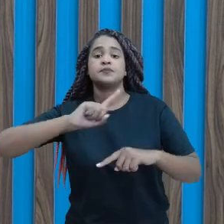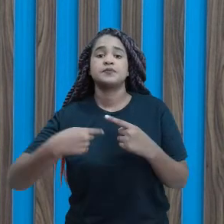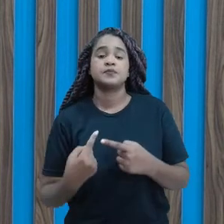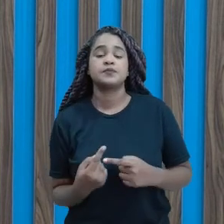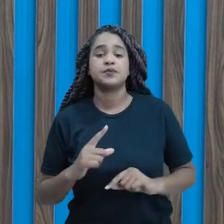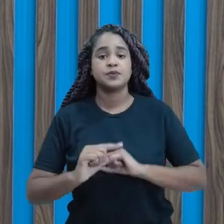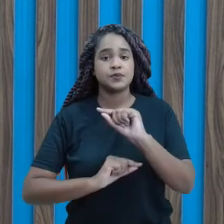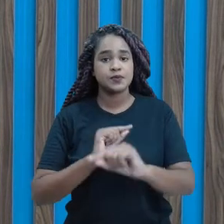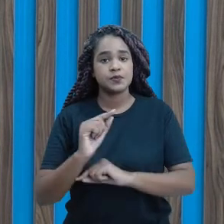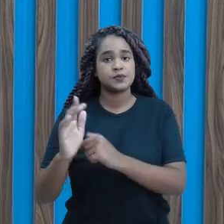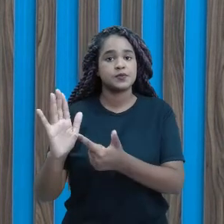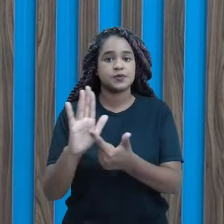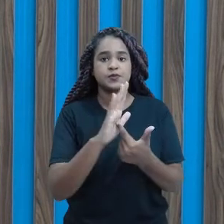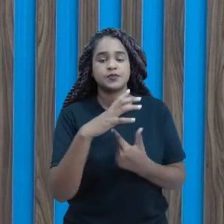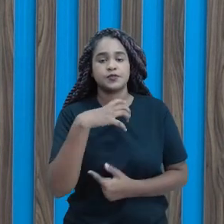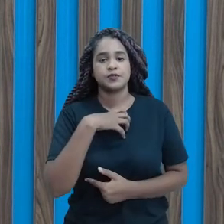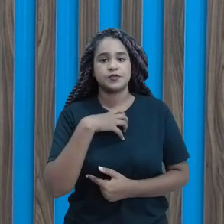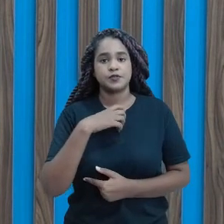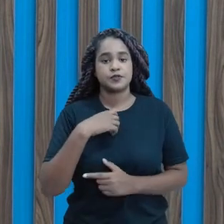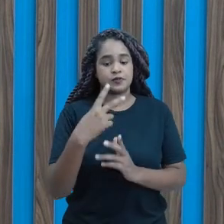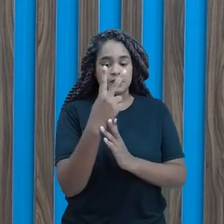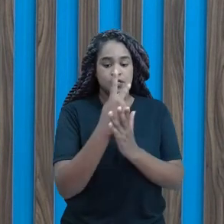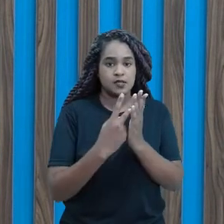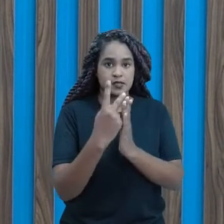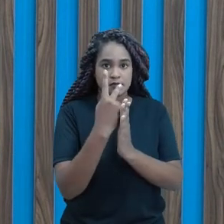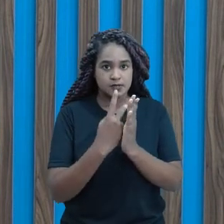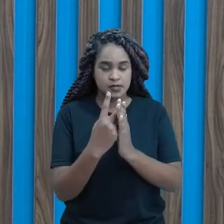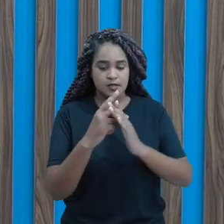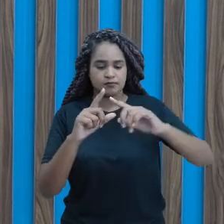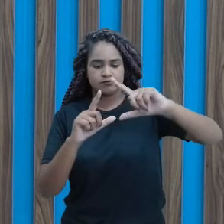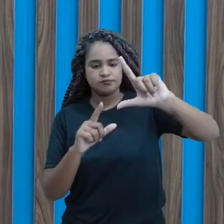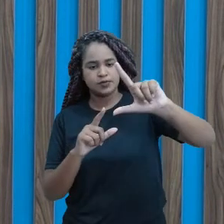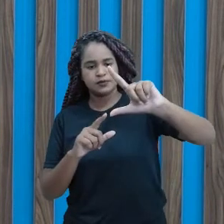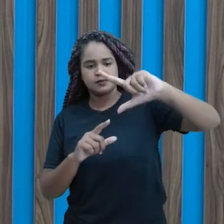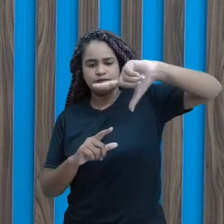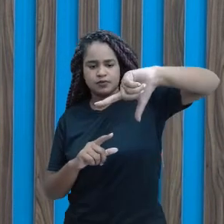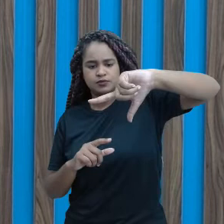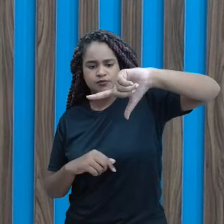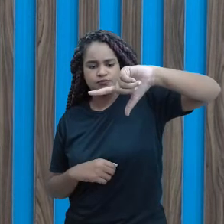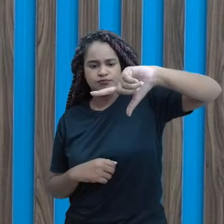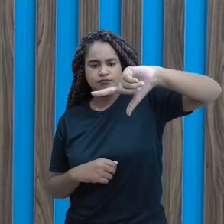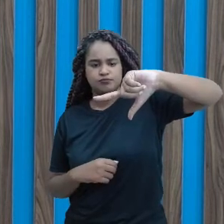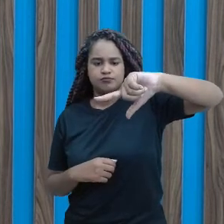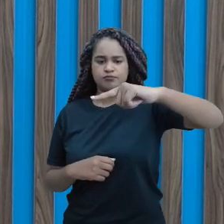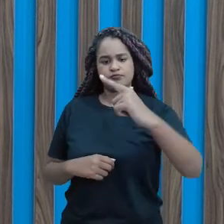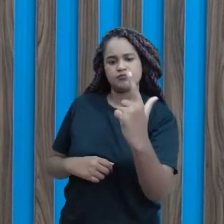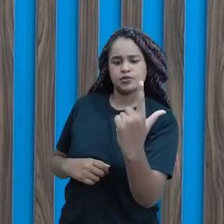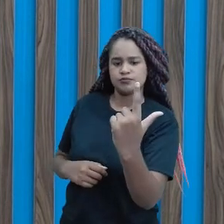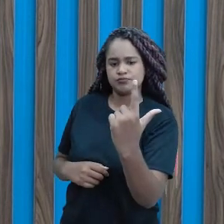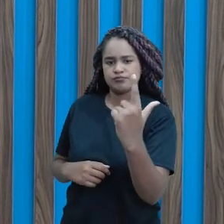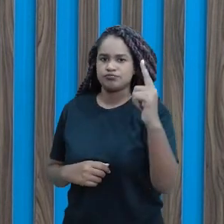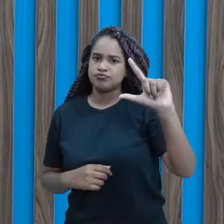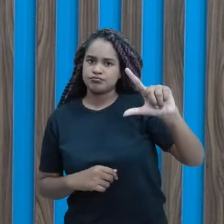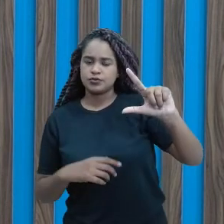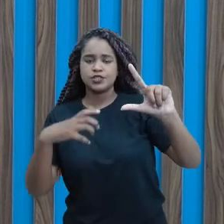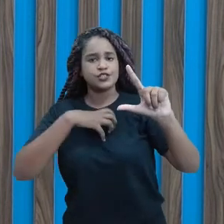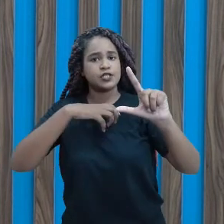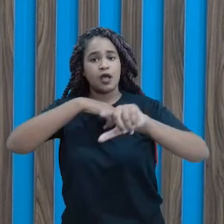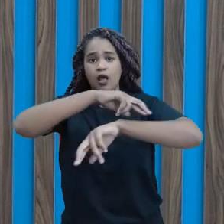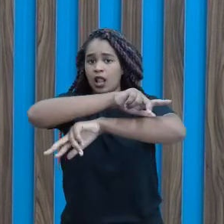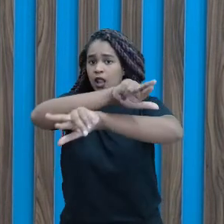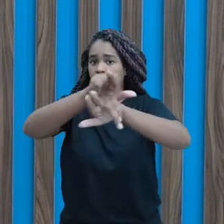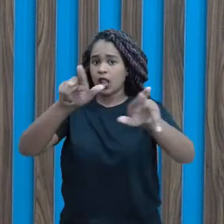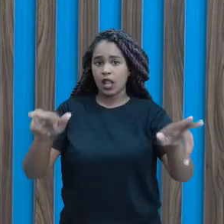da gente escrever, da gente desenhar esse triângulo de forma diferente, né? Ela já queria te mostrar algo mais lá na